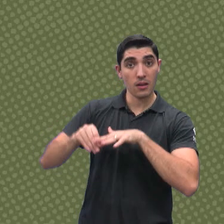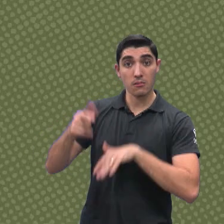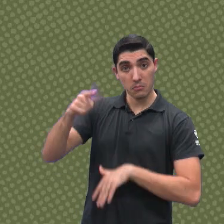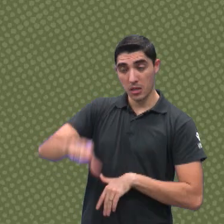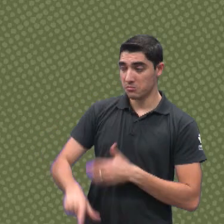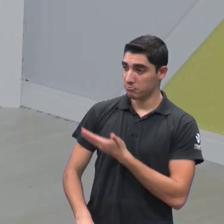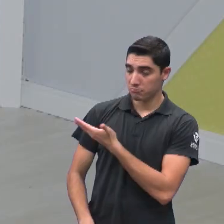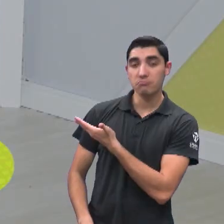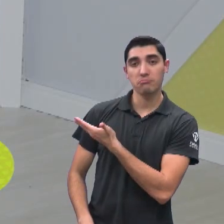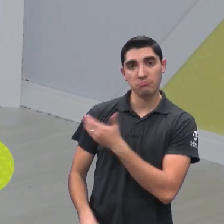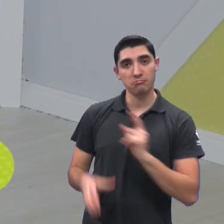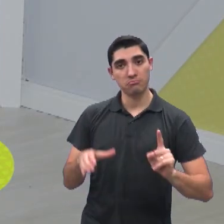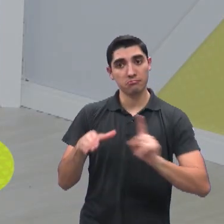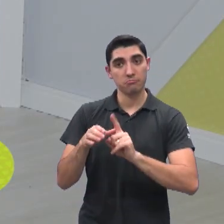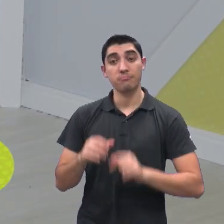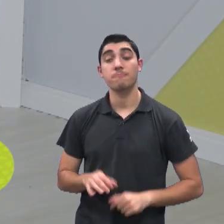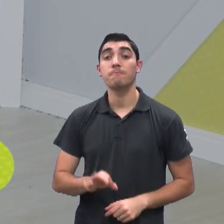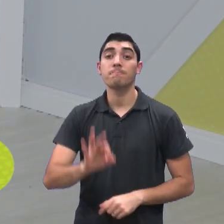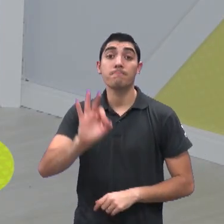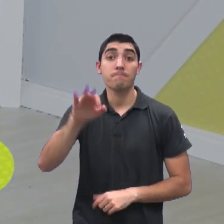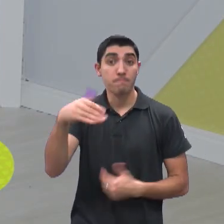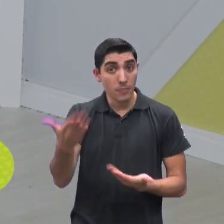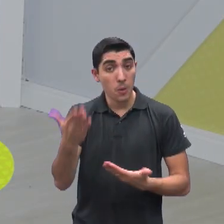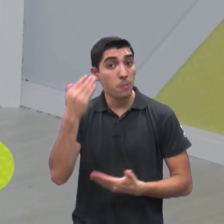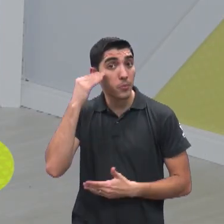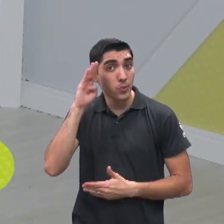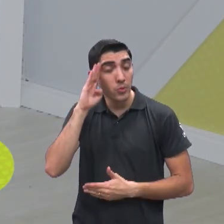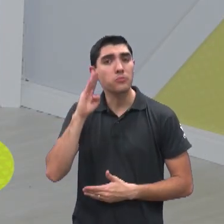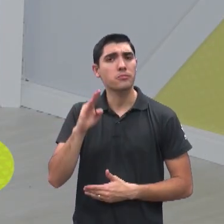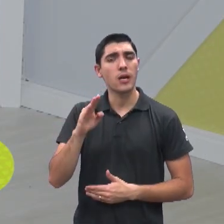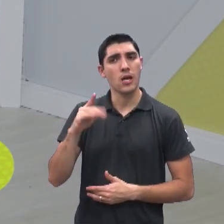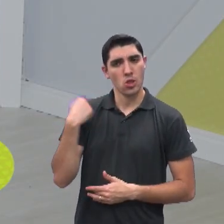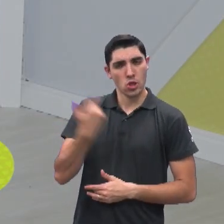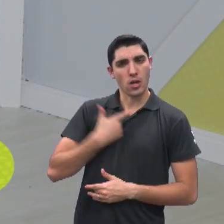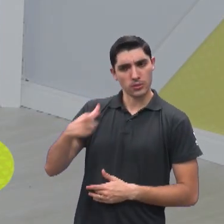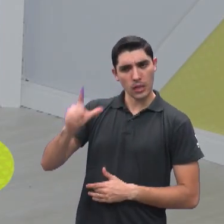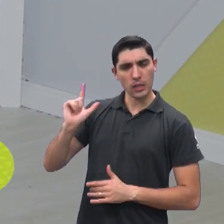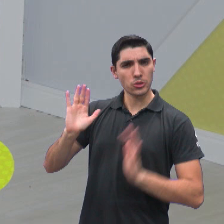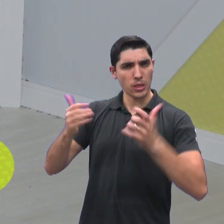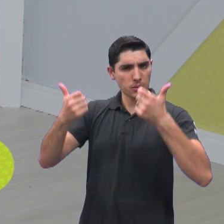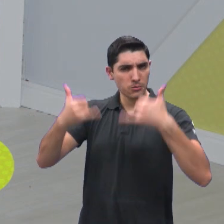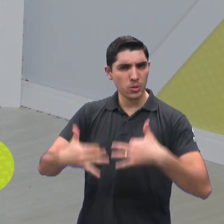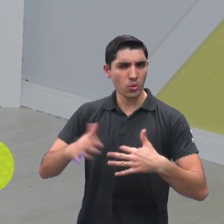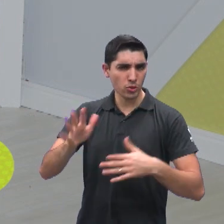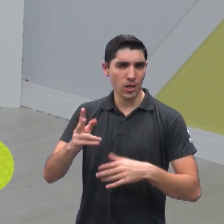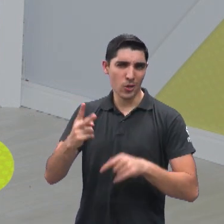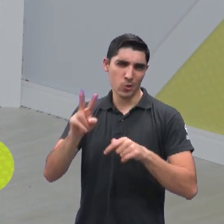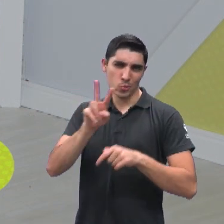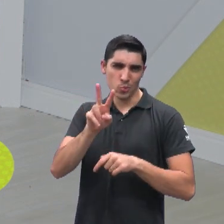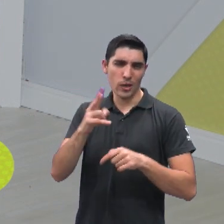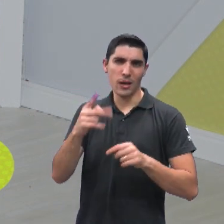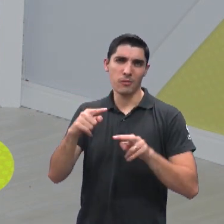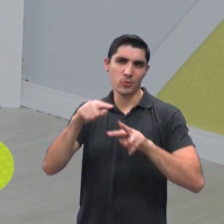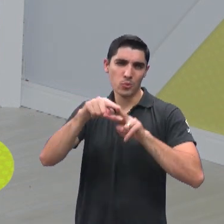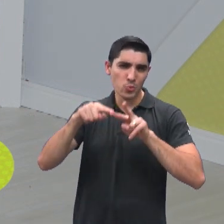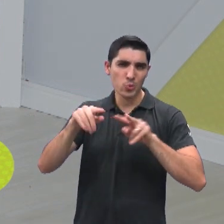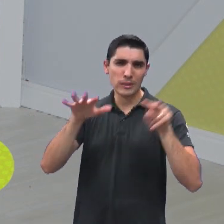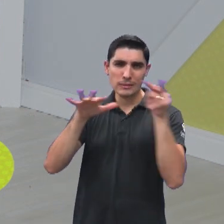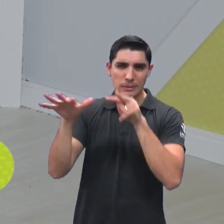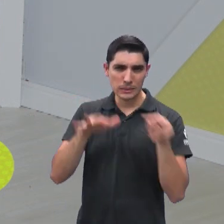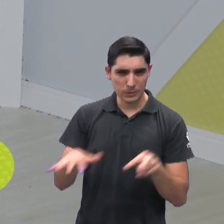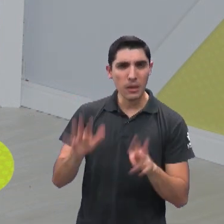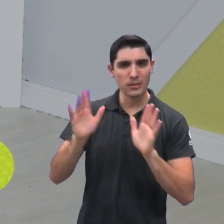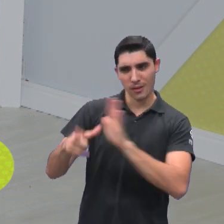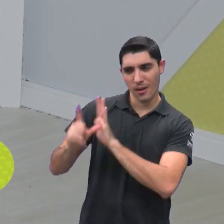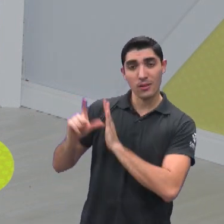do São José. Mas Brunão, agora, que nem você já vem falando, né? Acho que nas 2 últimas semanas, o Marcelo Marelli já deve ter um esboço, ou